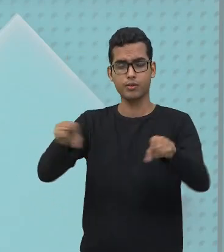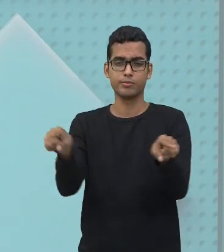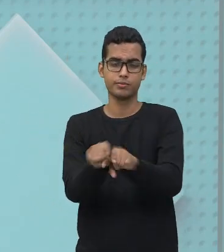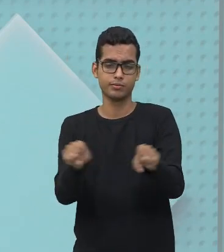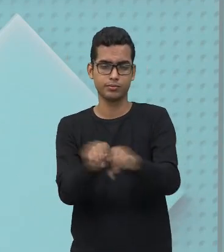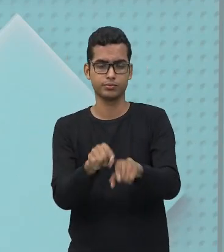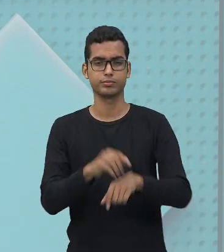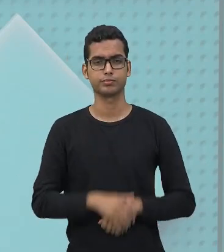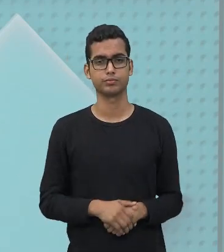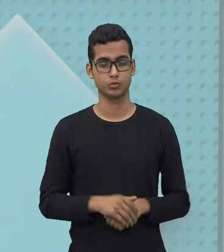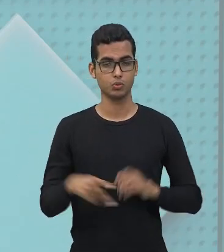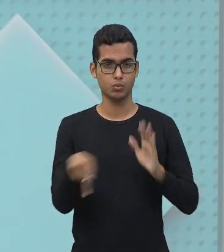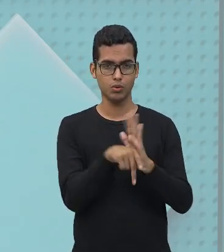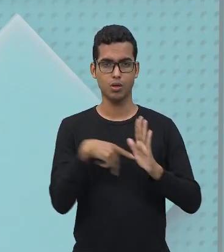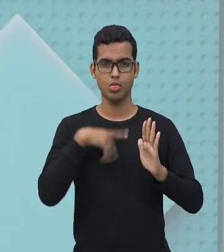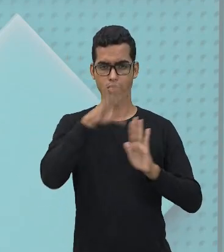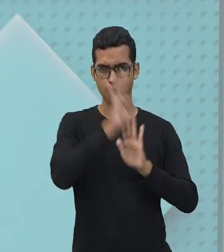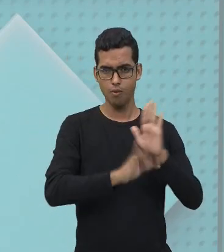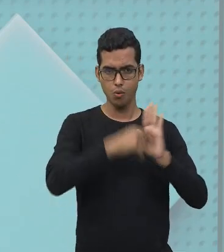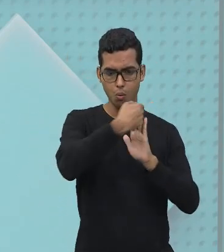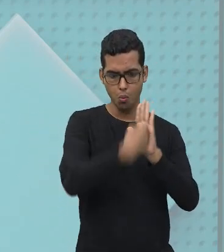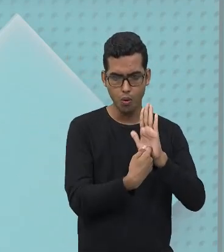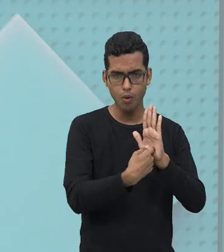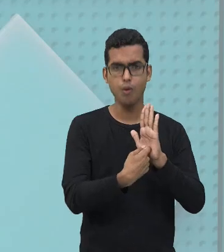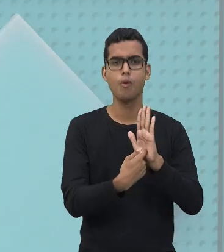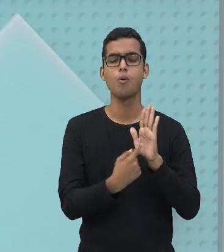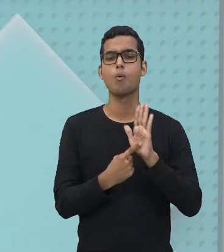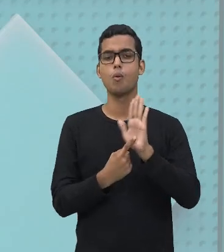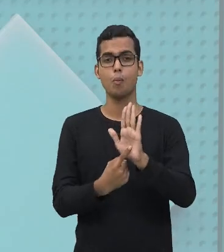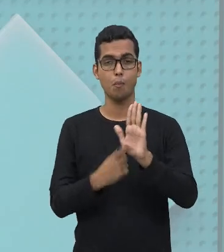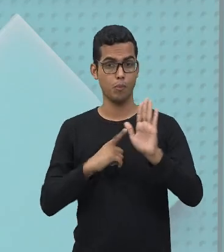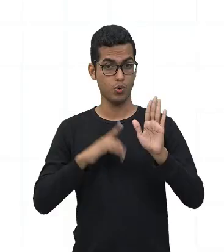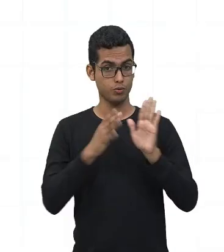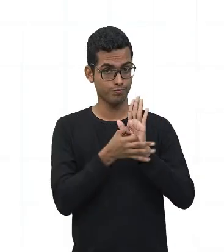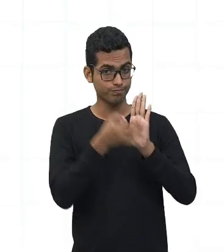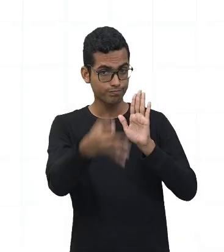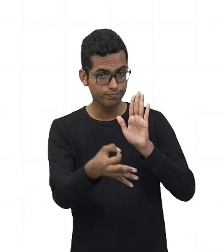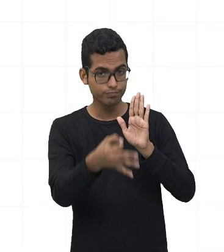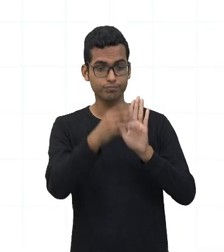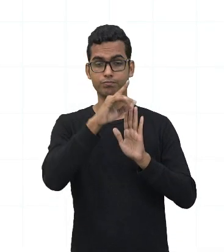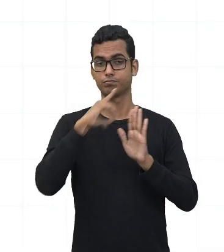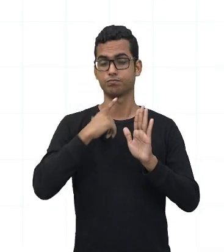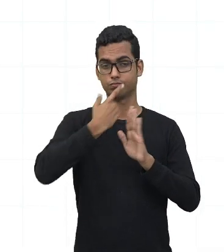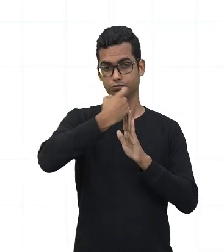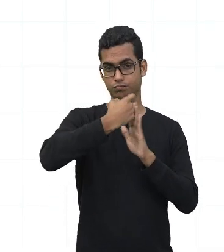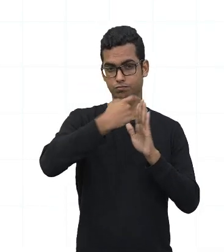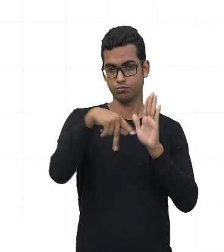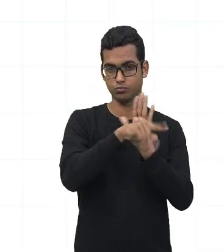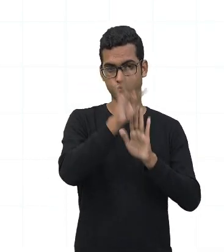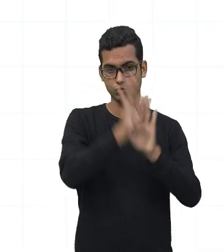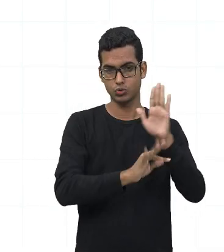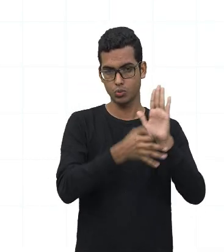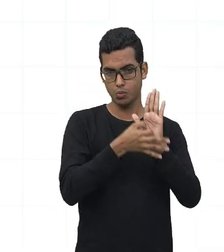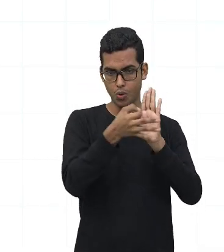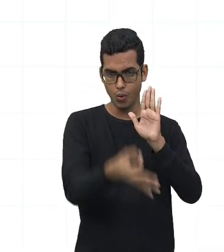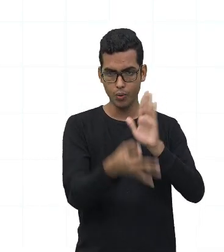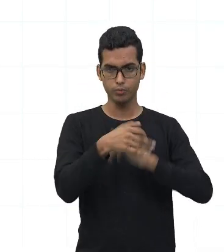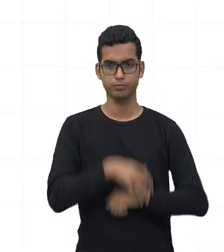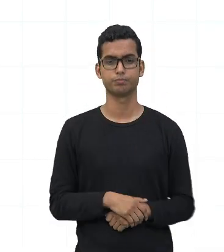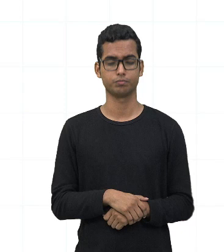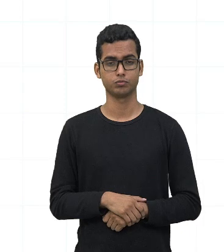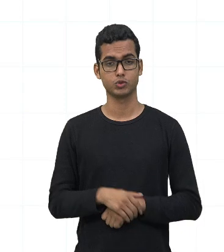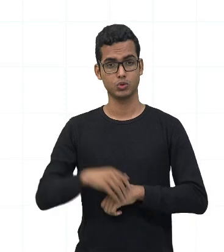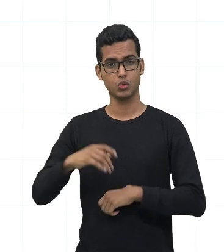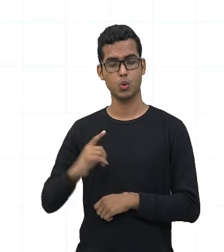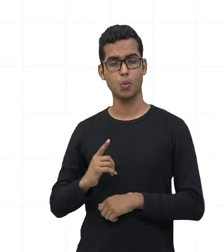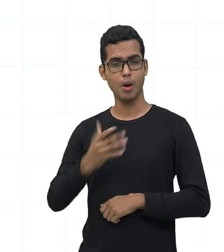dissertativo, ele traz a opinião. Então, julgamento pessoal. Quando é um julgamento pessoal, o